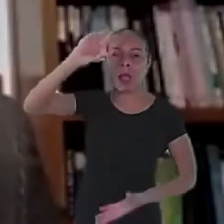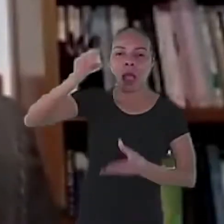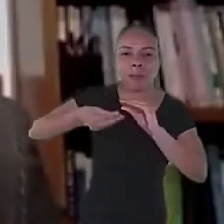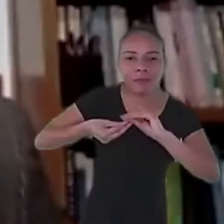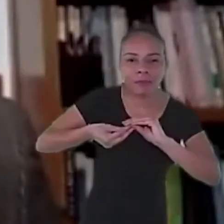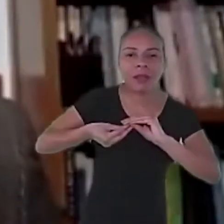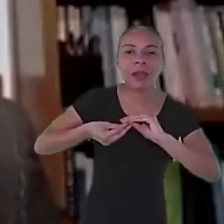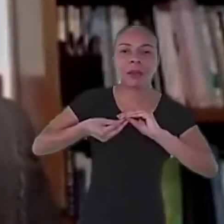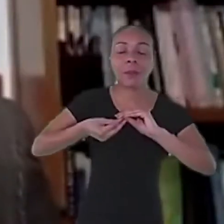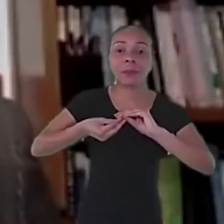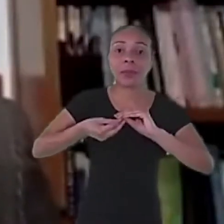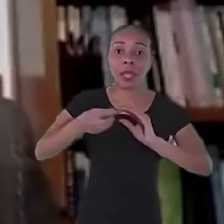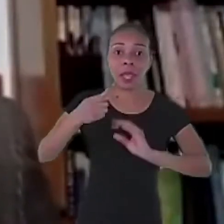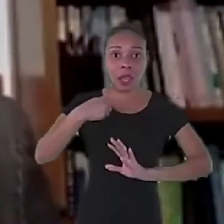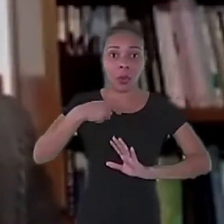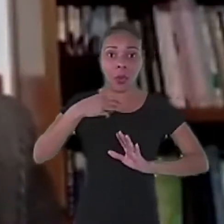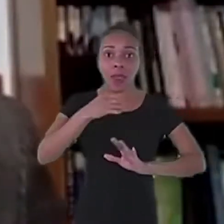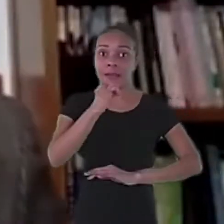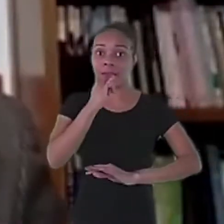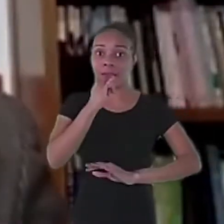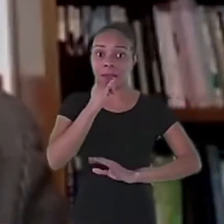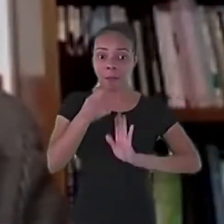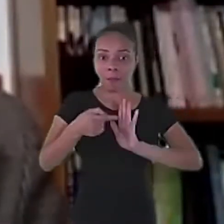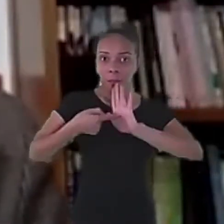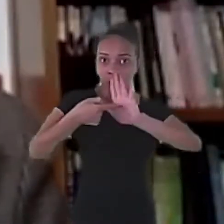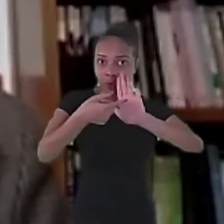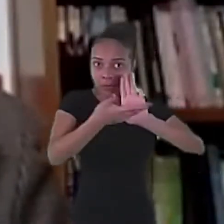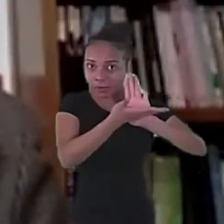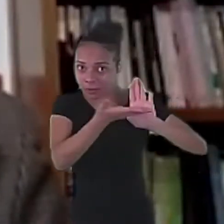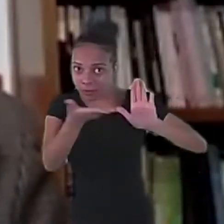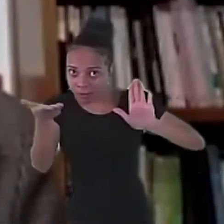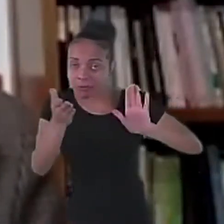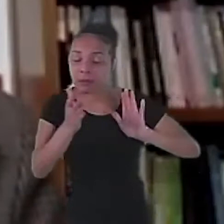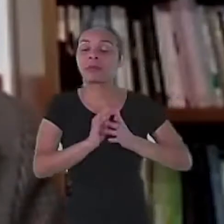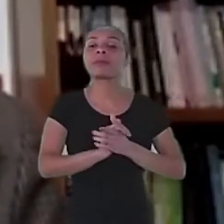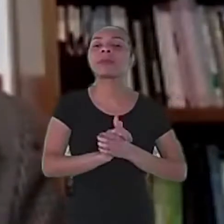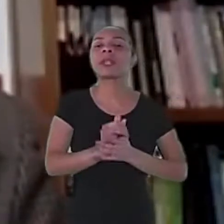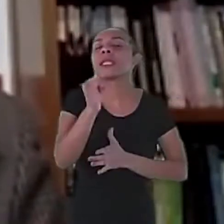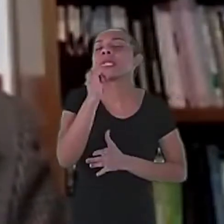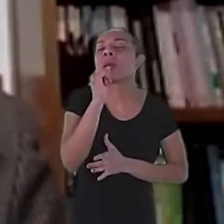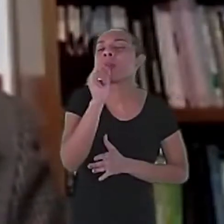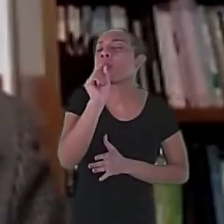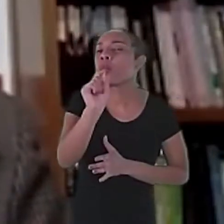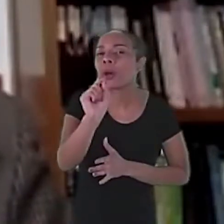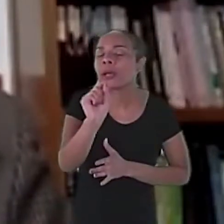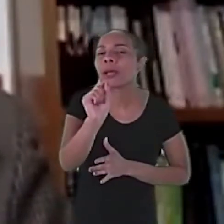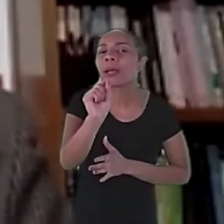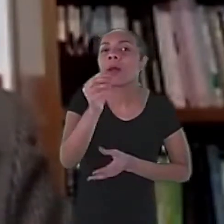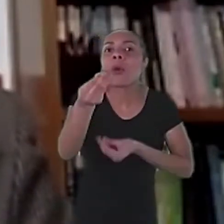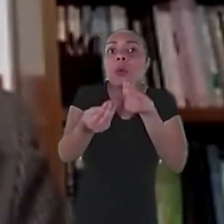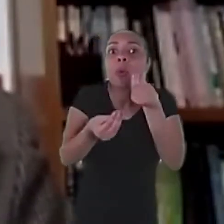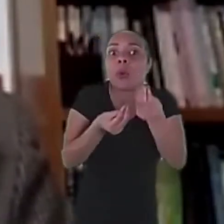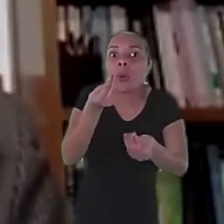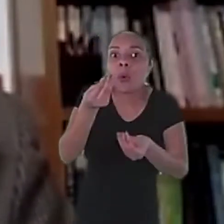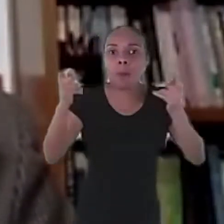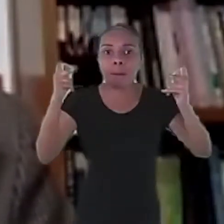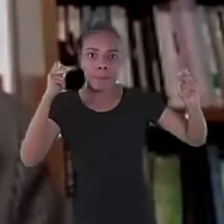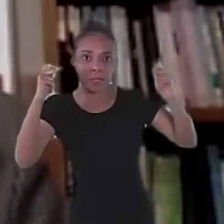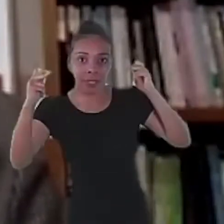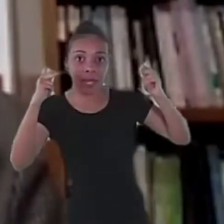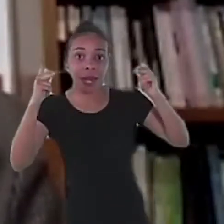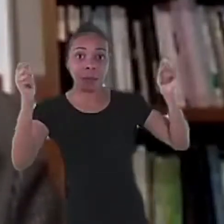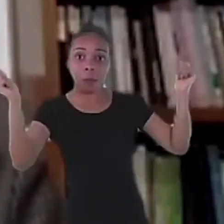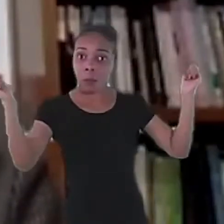trazer exemplos. Exemplos de como que a psicanálise pode contribuir